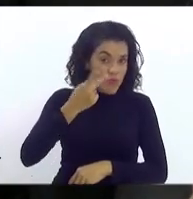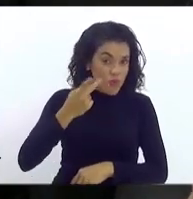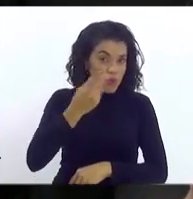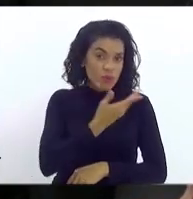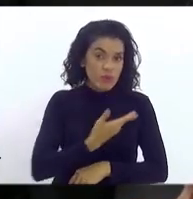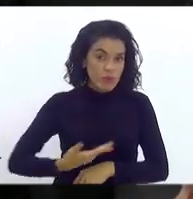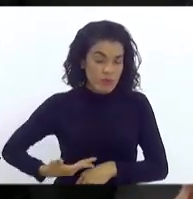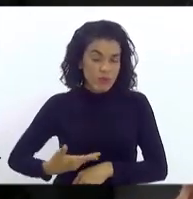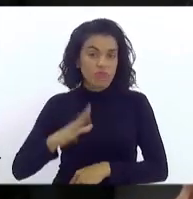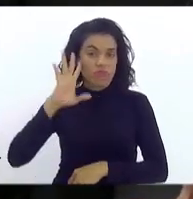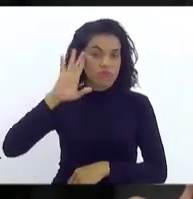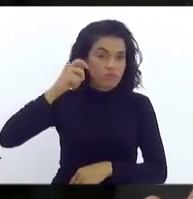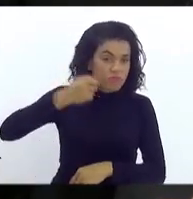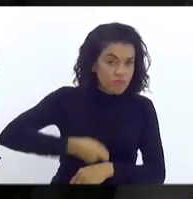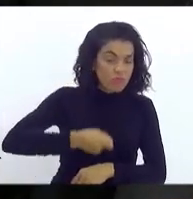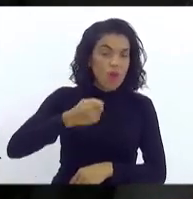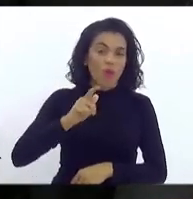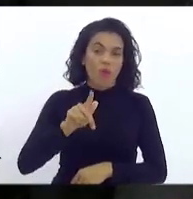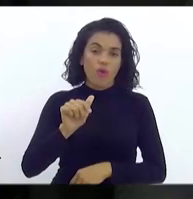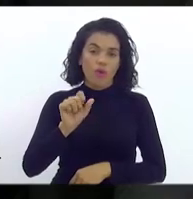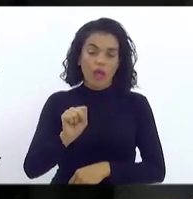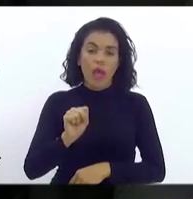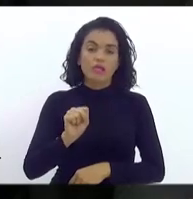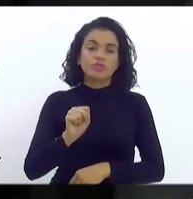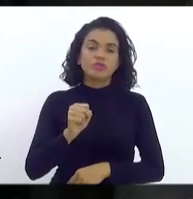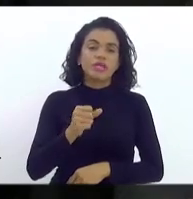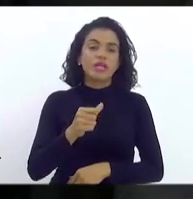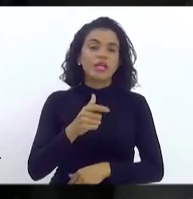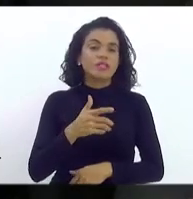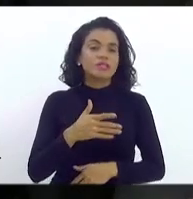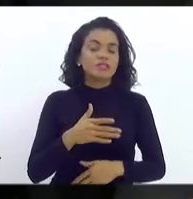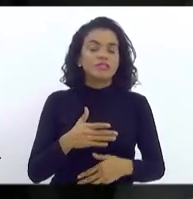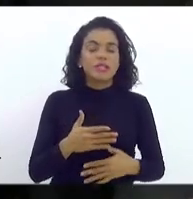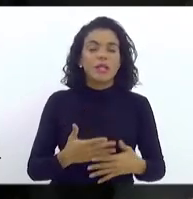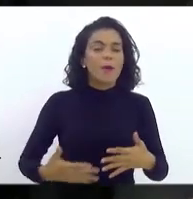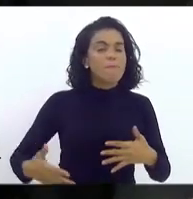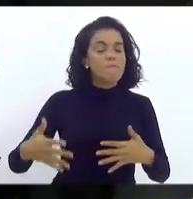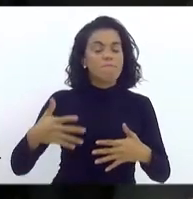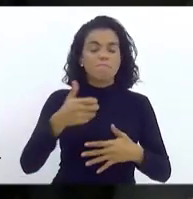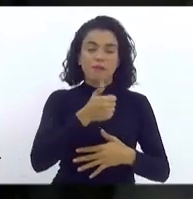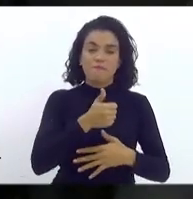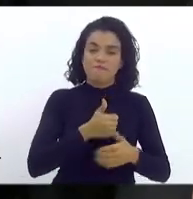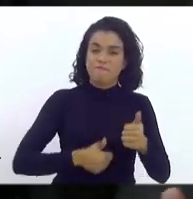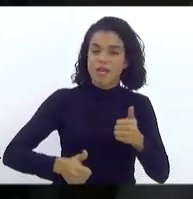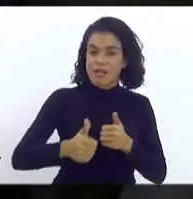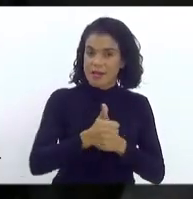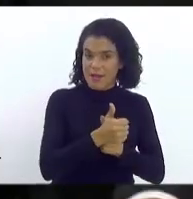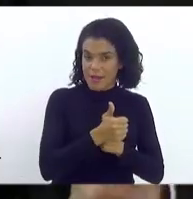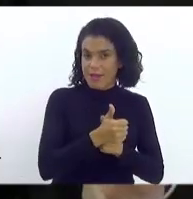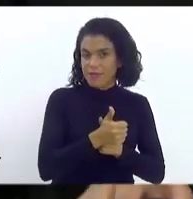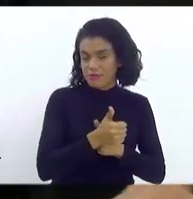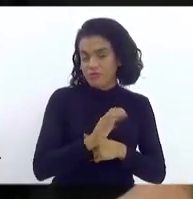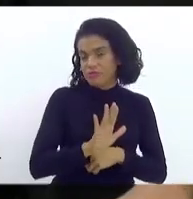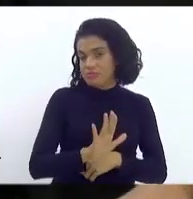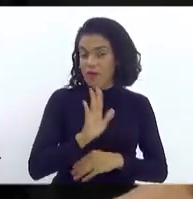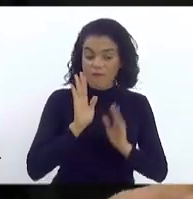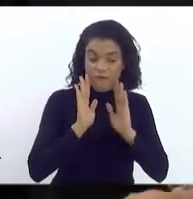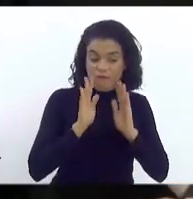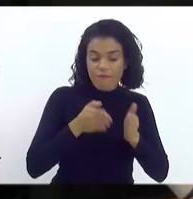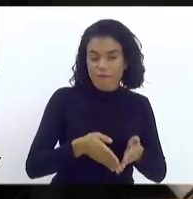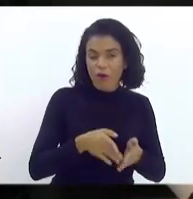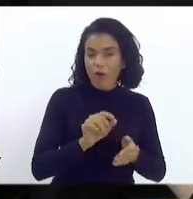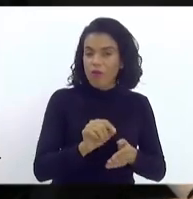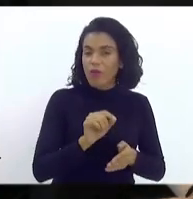pública de determinar que o gás ele seria privilégio das térmicas, ou seja, ele estaria sendo focado naquilo que